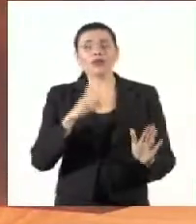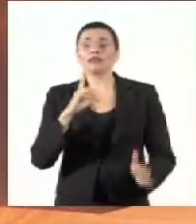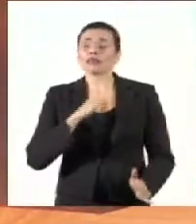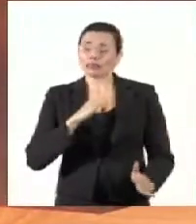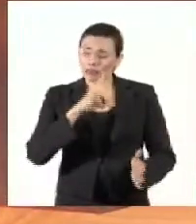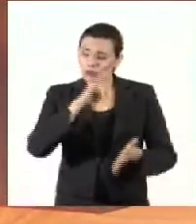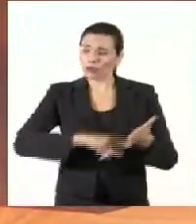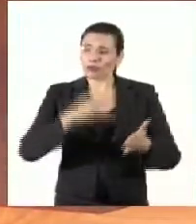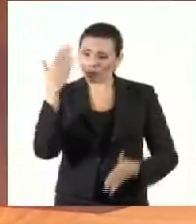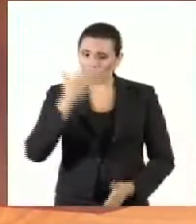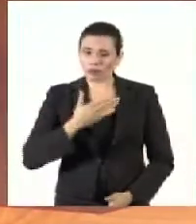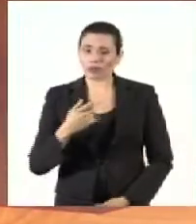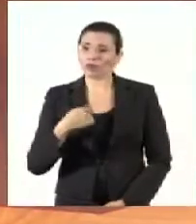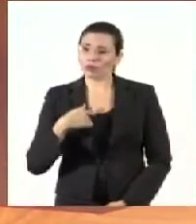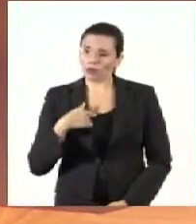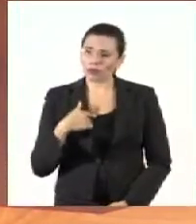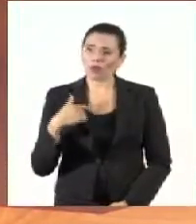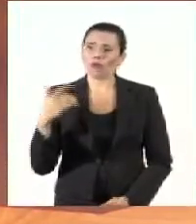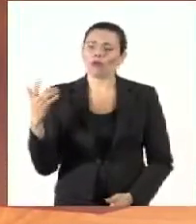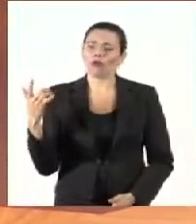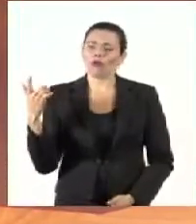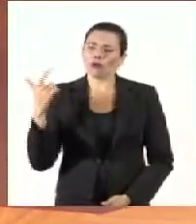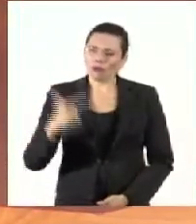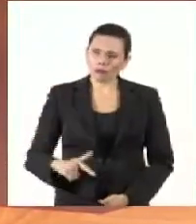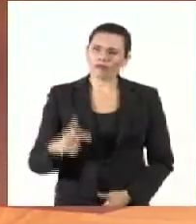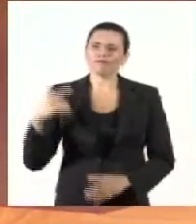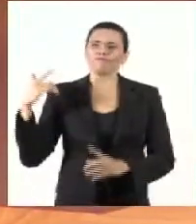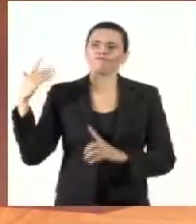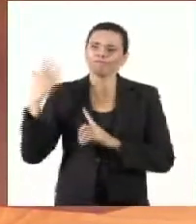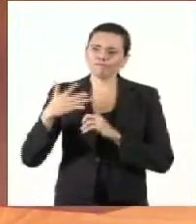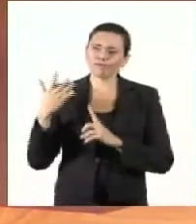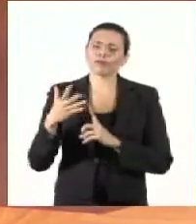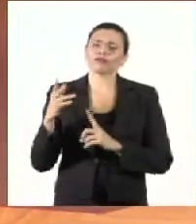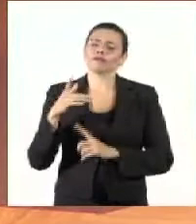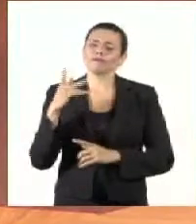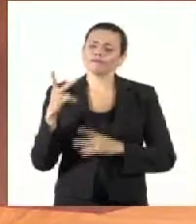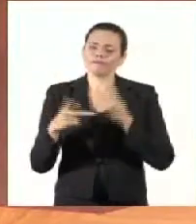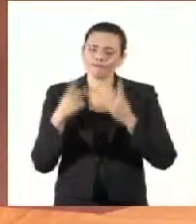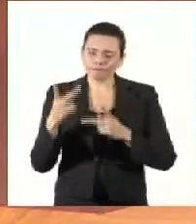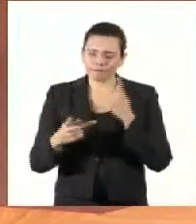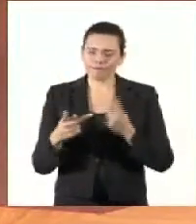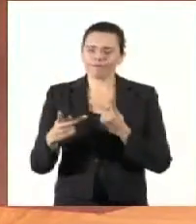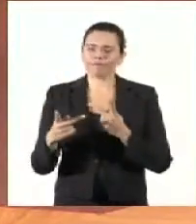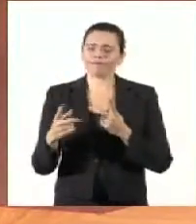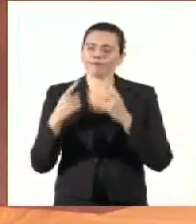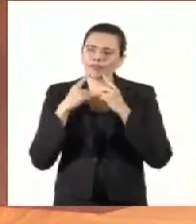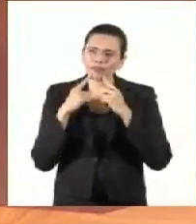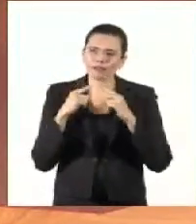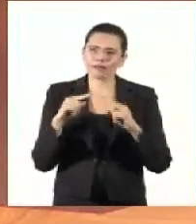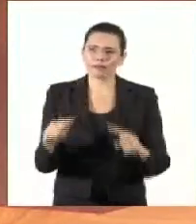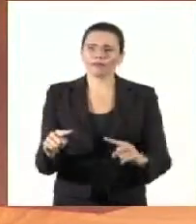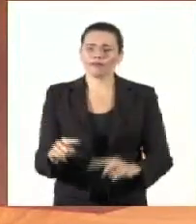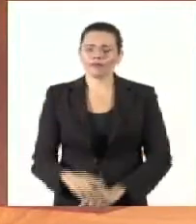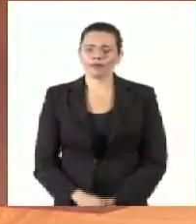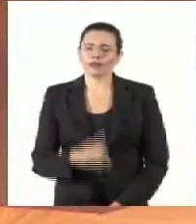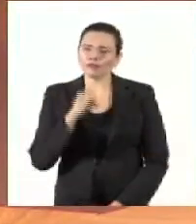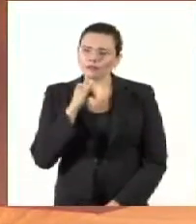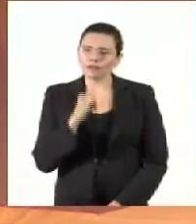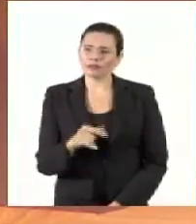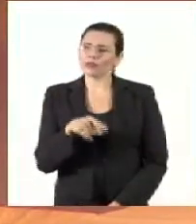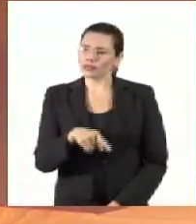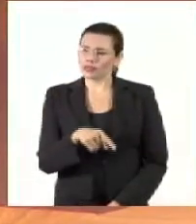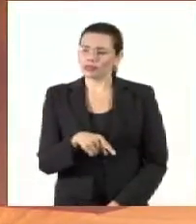pessoas entendam como é grave a situação que eu estou falando, deputada de Lazo. O secretário